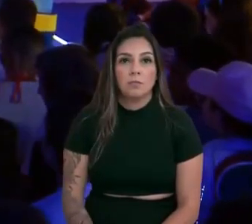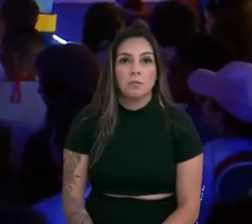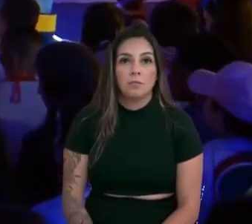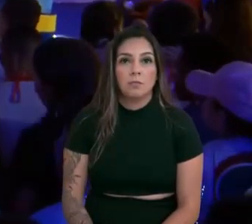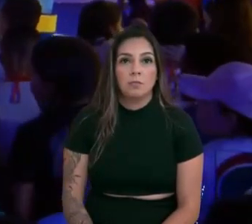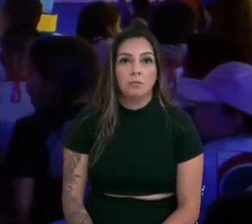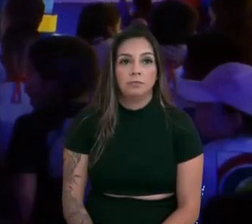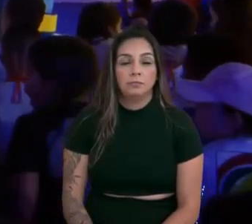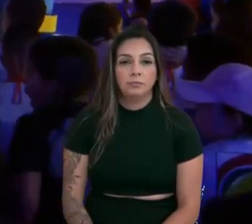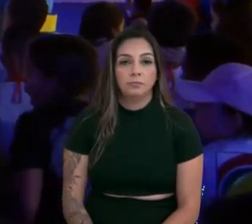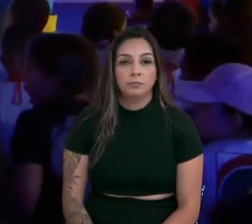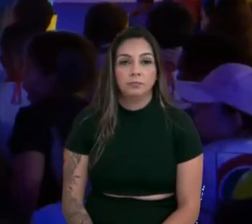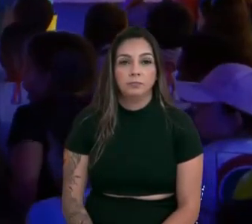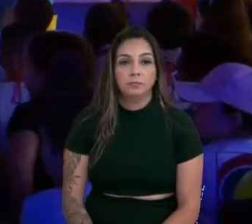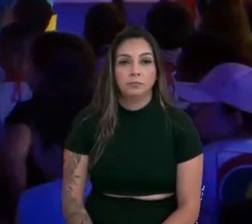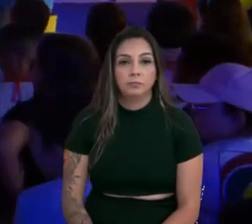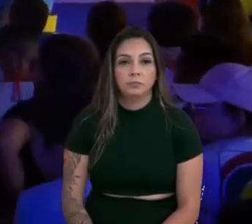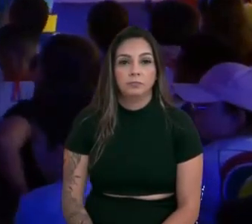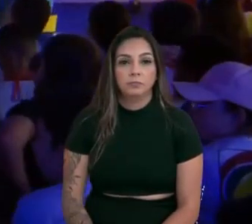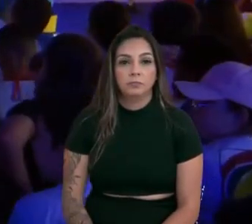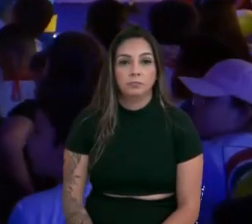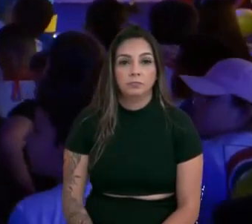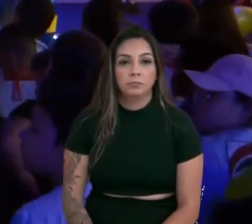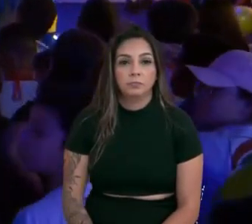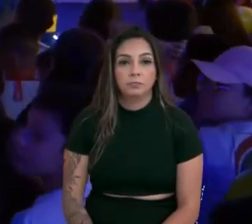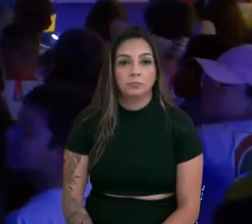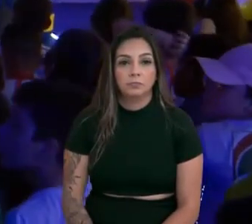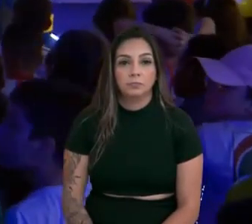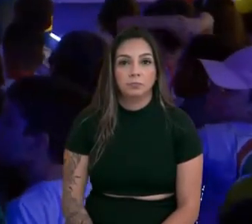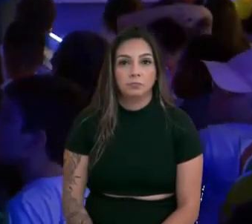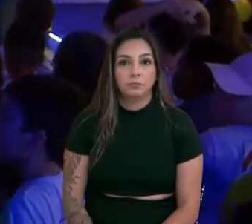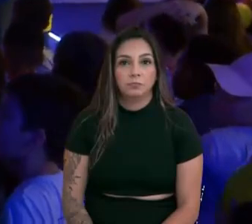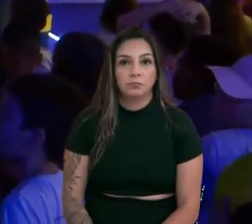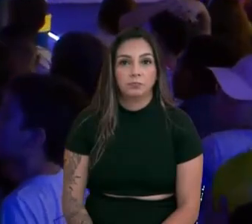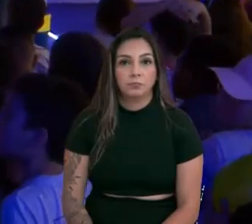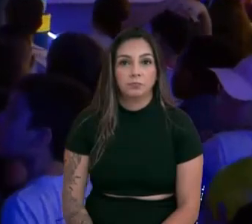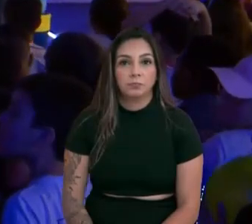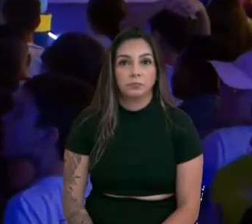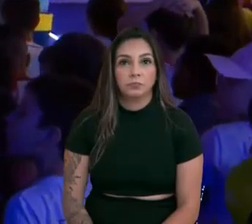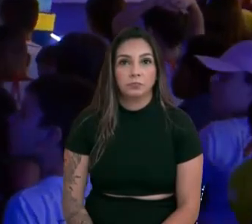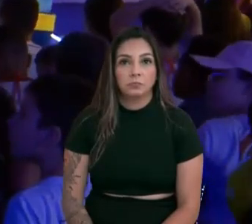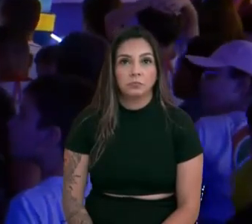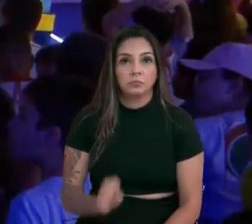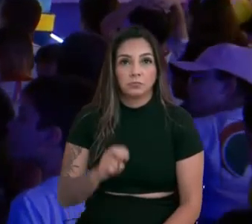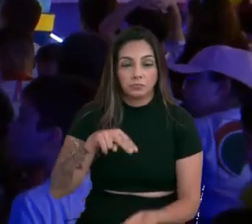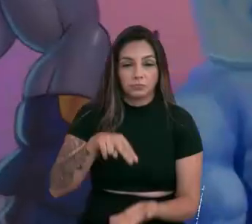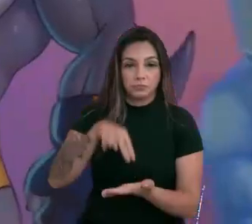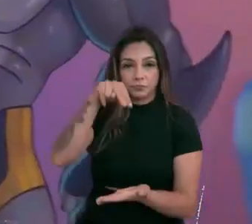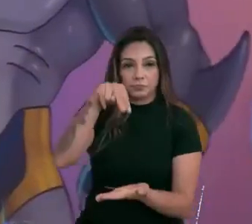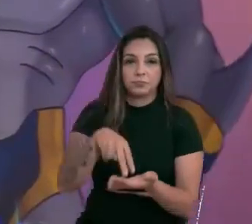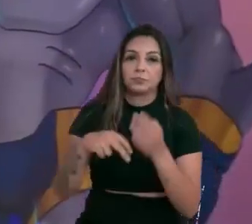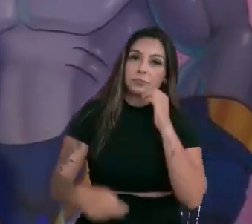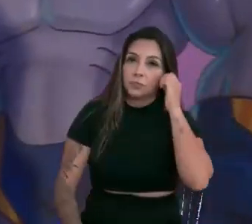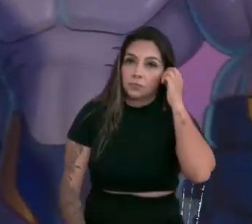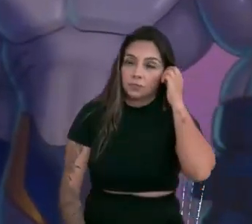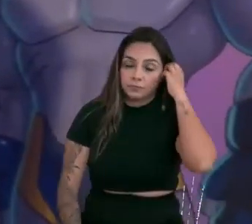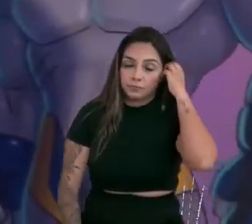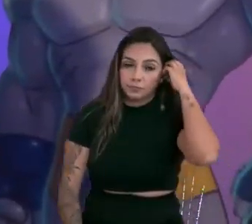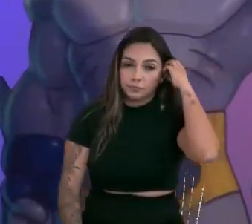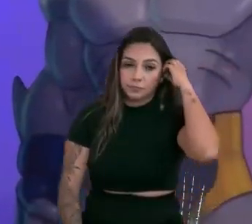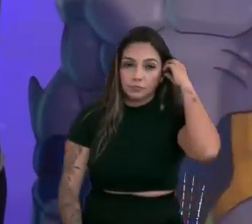Certo. E para pular? Só pode pular em pé, né? Aonde dá